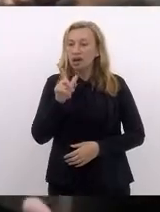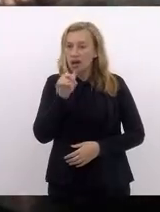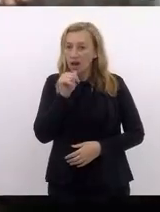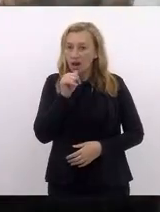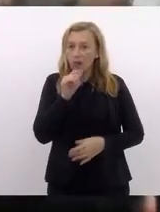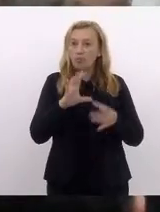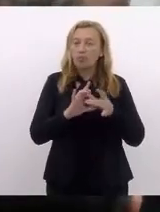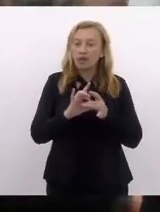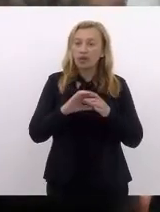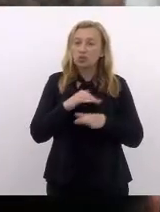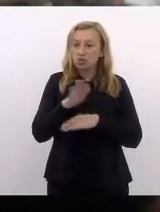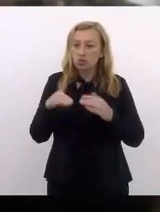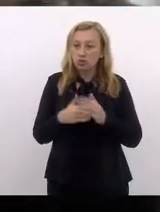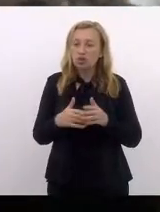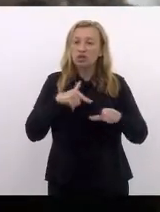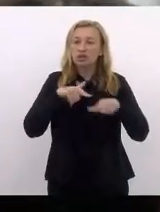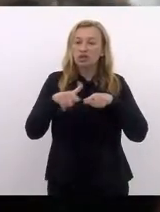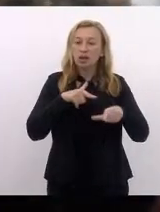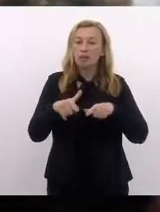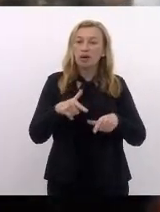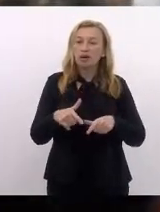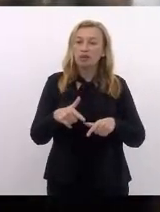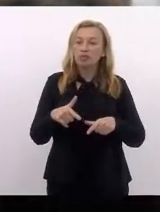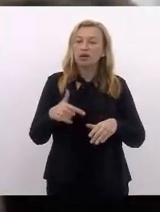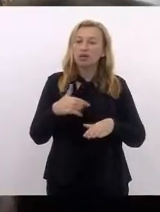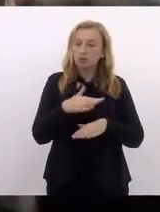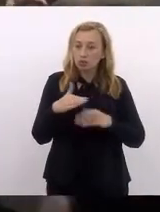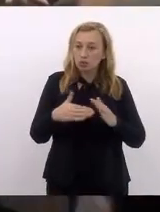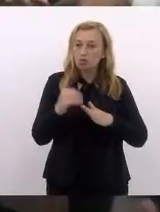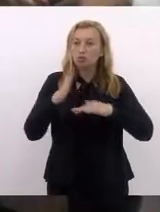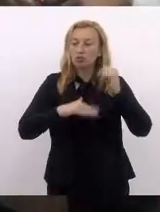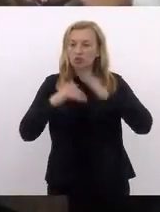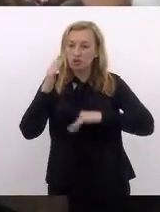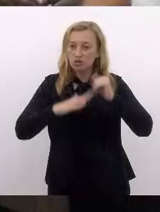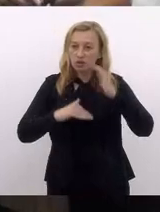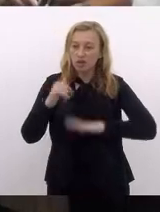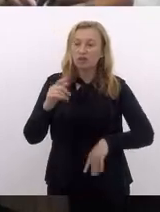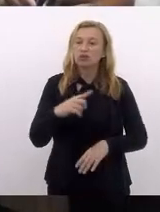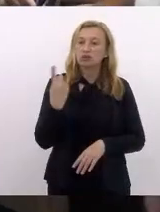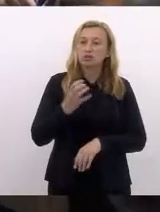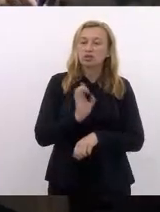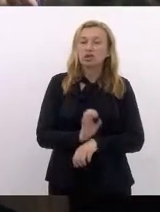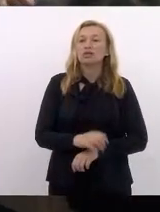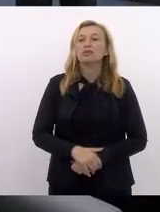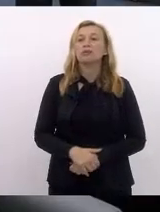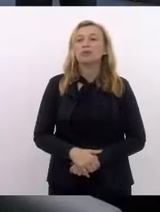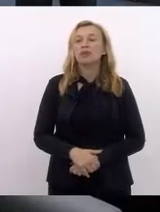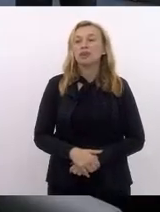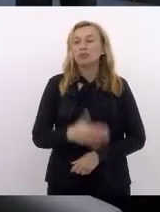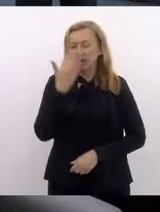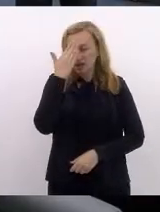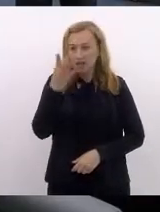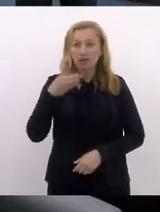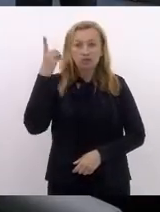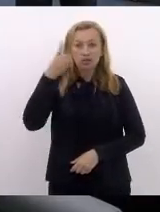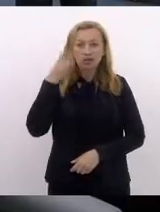todos e trabalho na mão de cada trabalhador renda para todos os trabalhadores do nosso Estado Obrigado